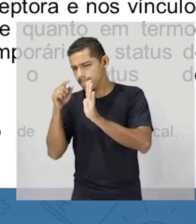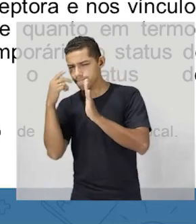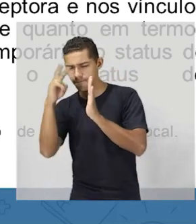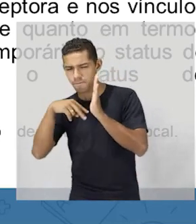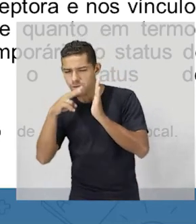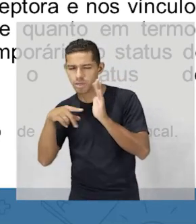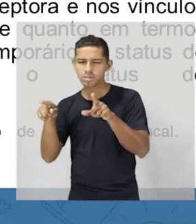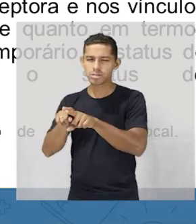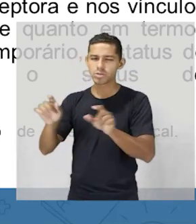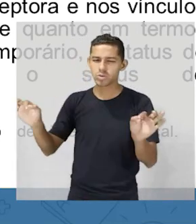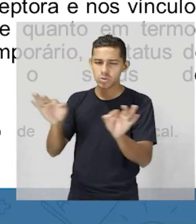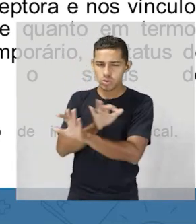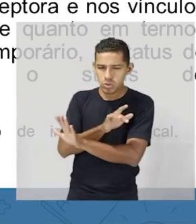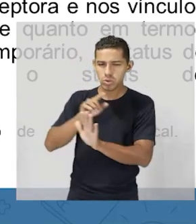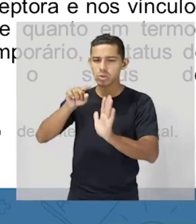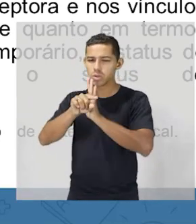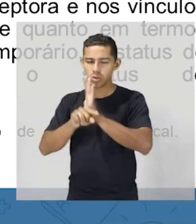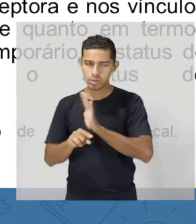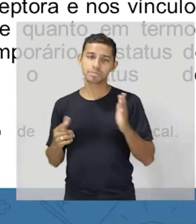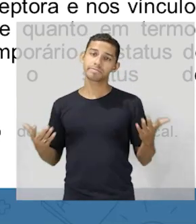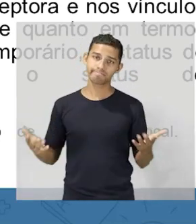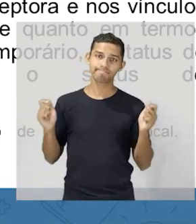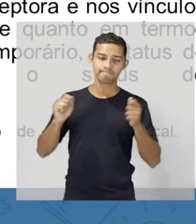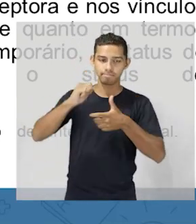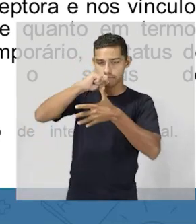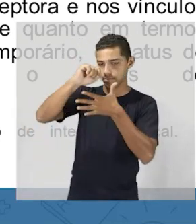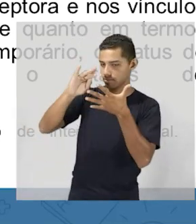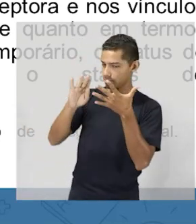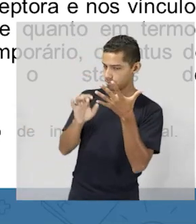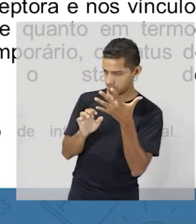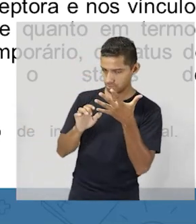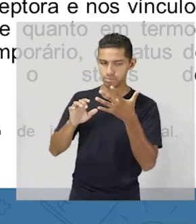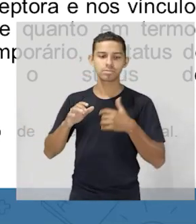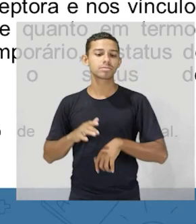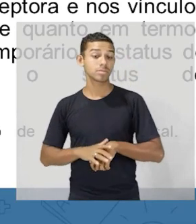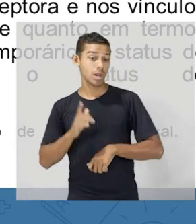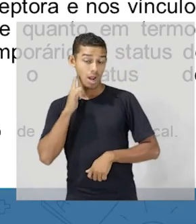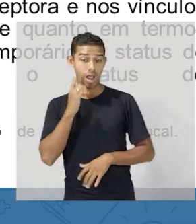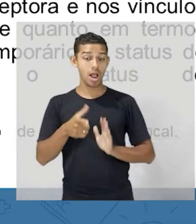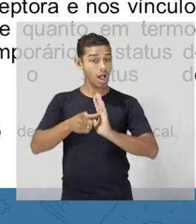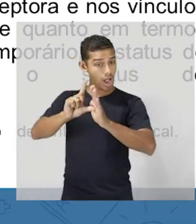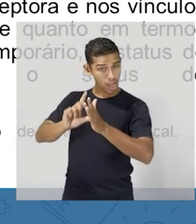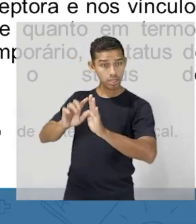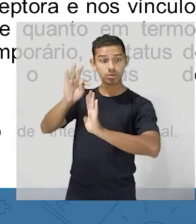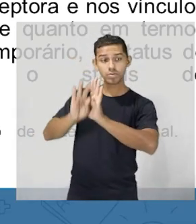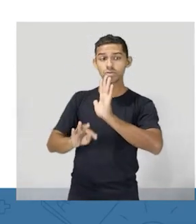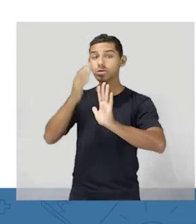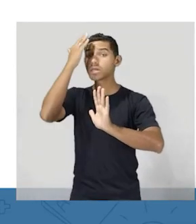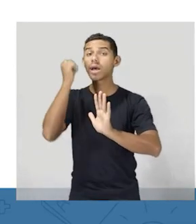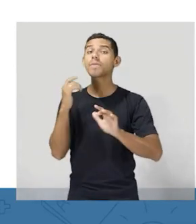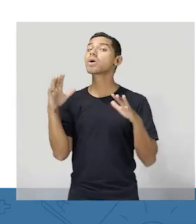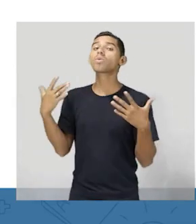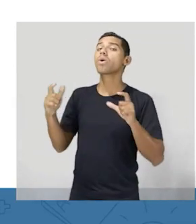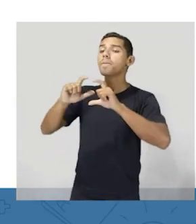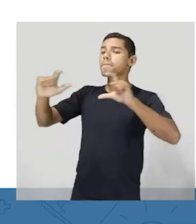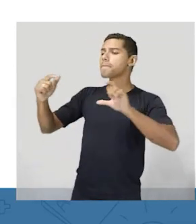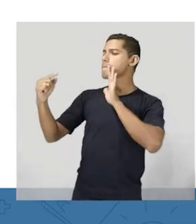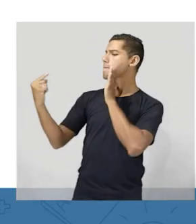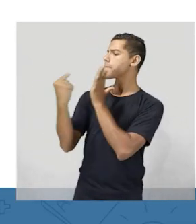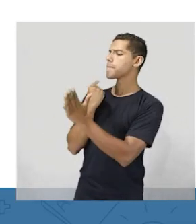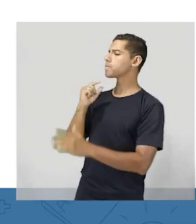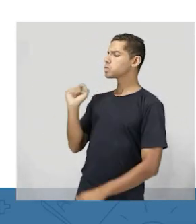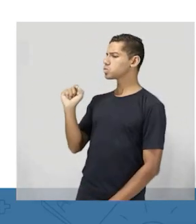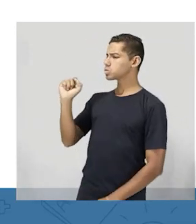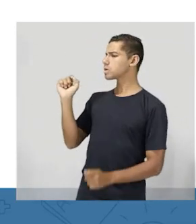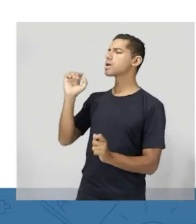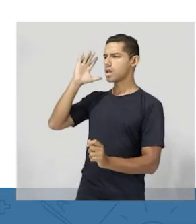as alternativas. Tá? E uma estratégia é, antes de lermos o texto motivador, vamos entender o que é o comando, para que a gente possa já